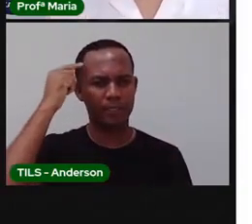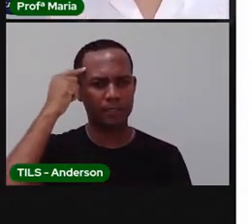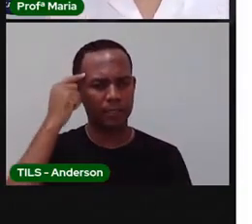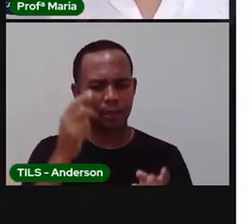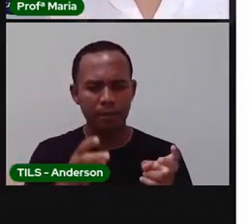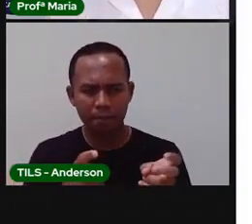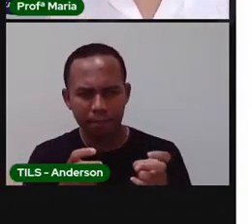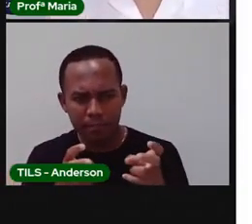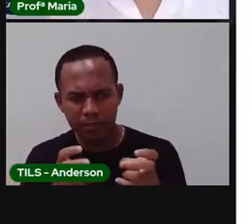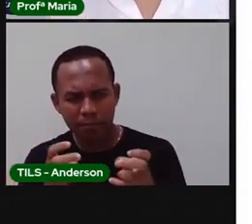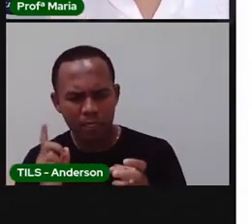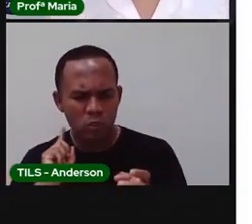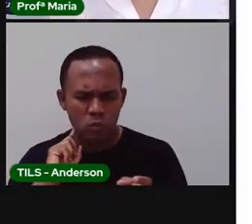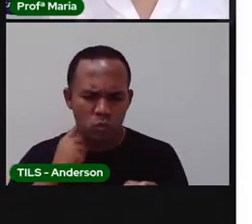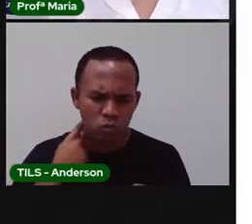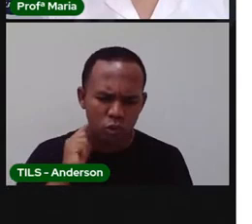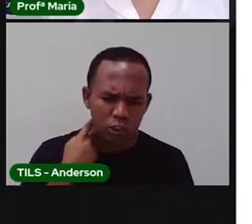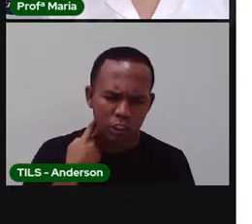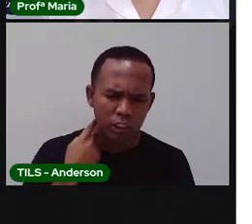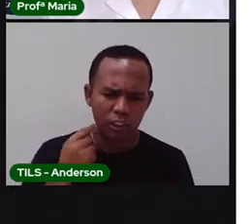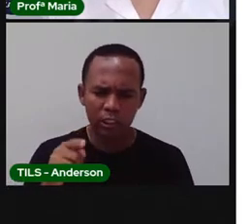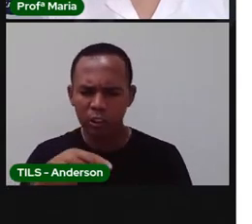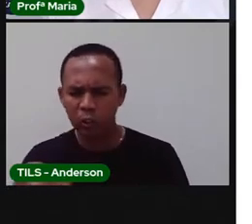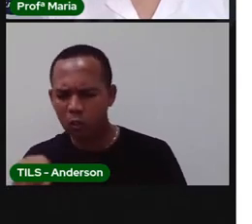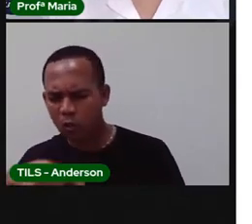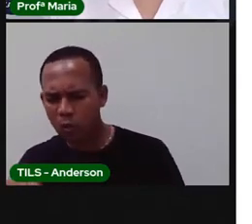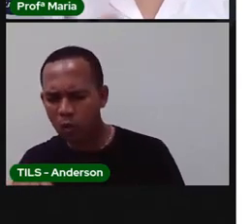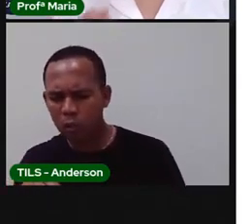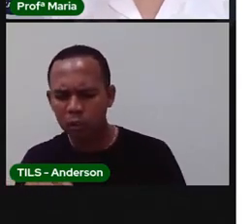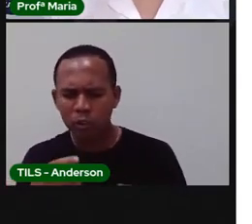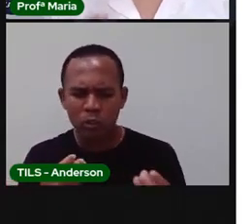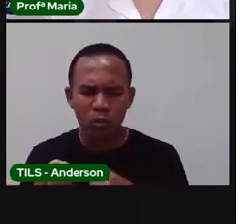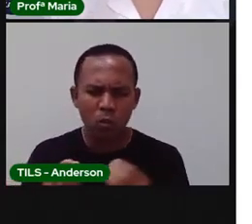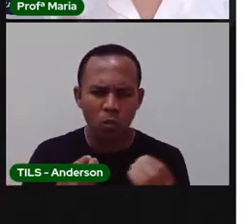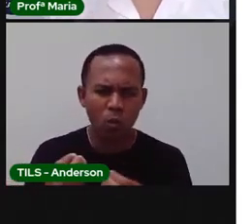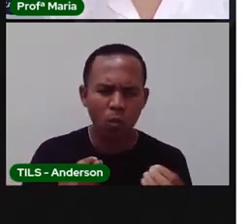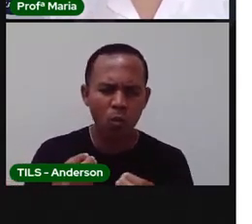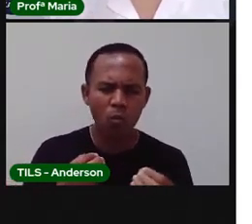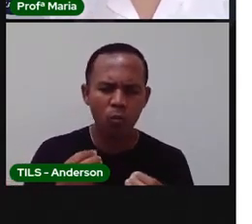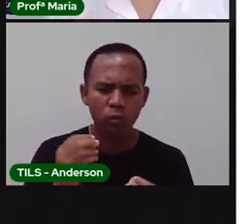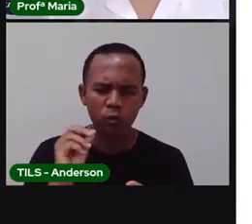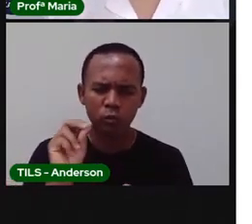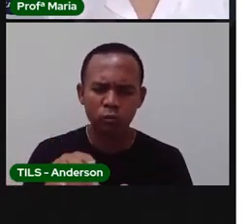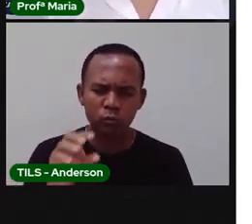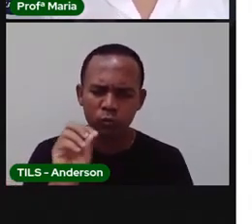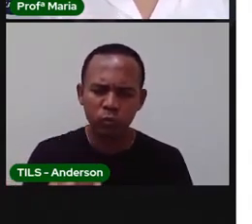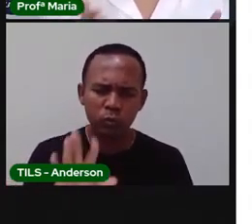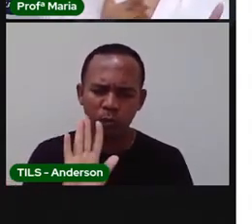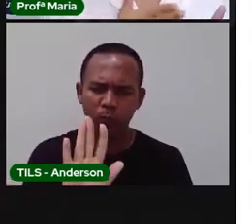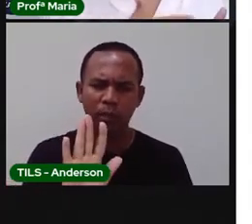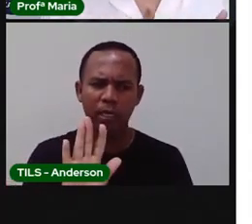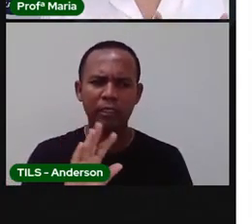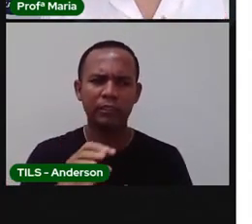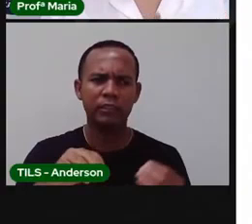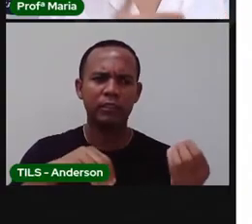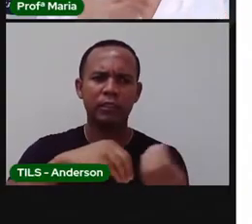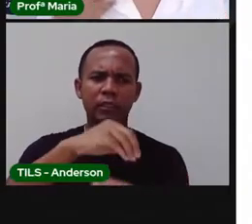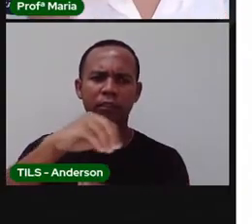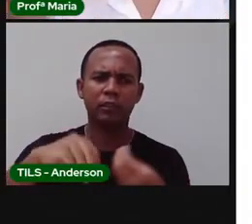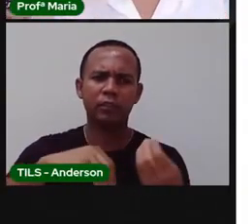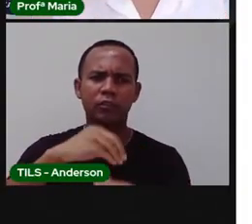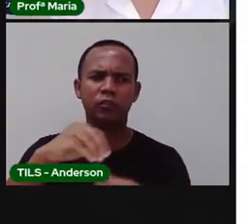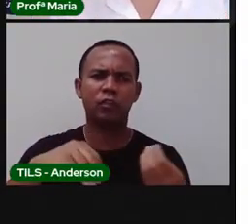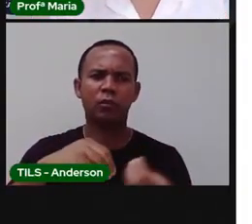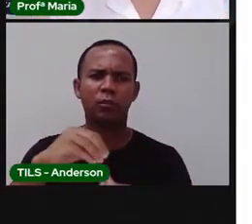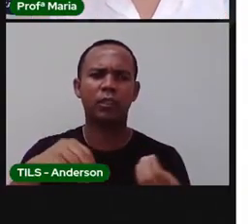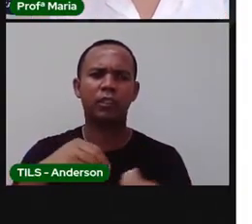o lixo, né, que a gente está produzindo. Quem aí já ouviu a expressão do transformando lixo